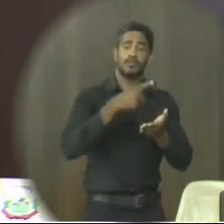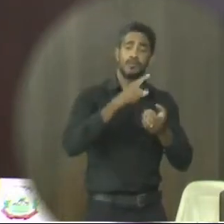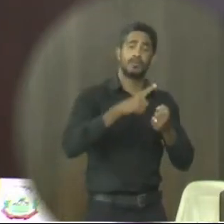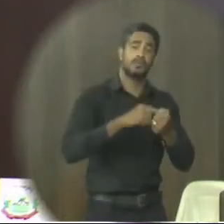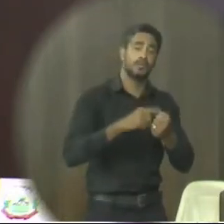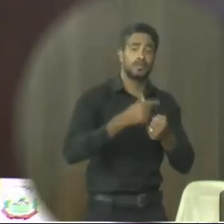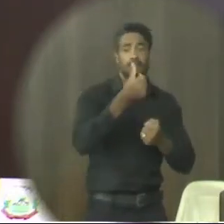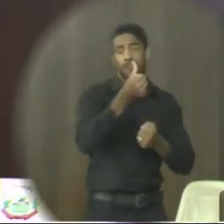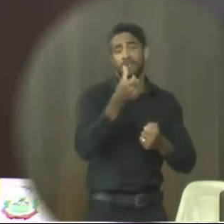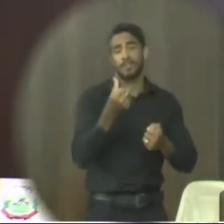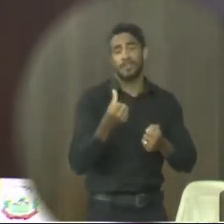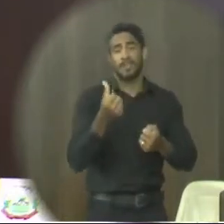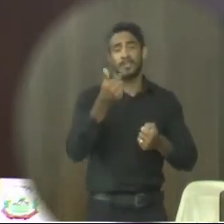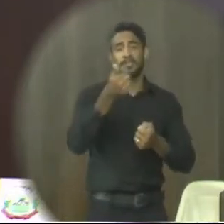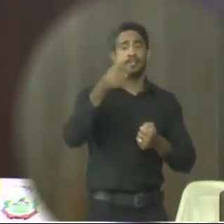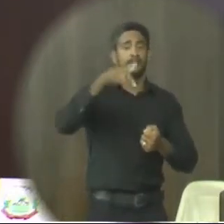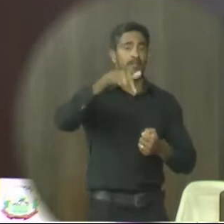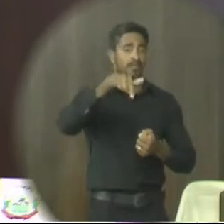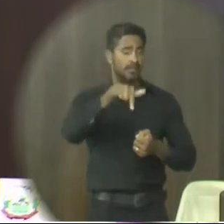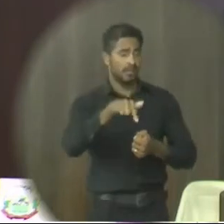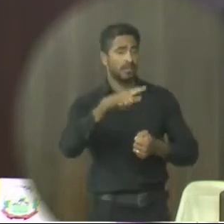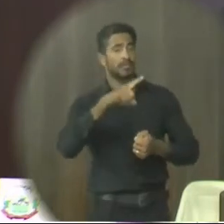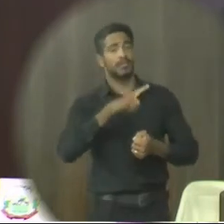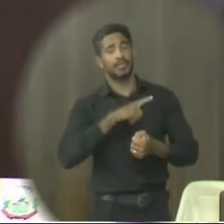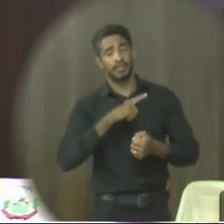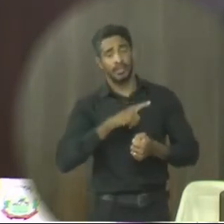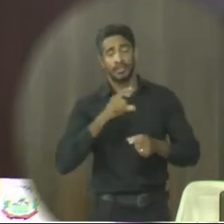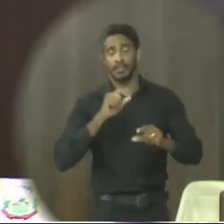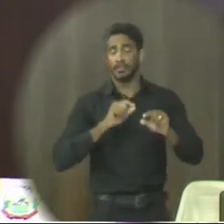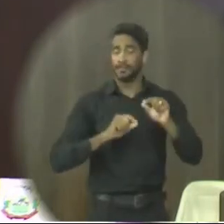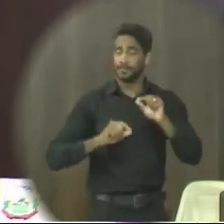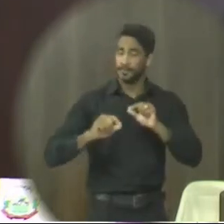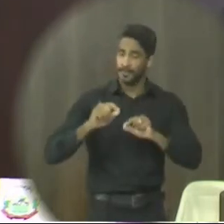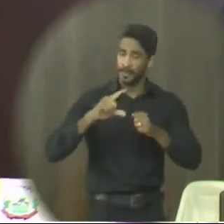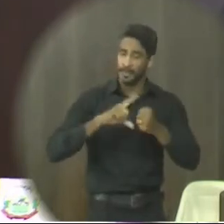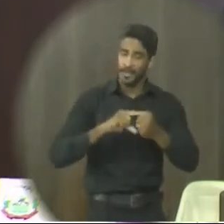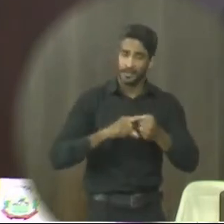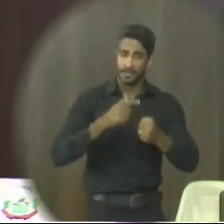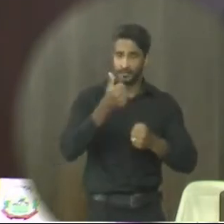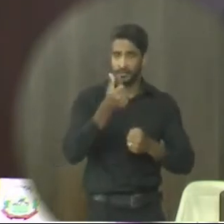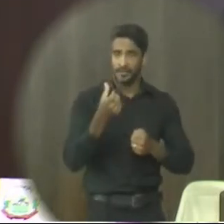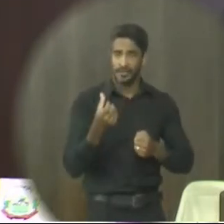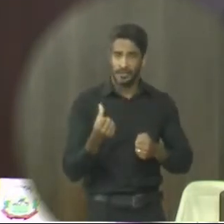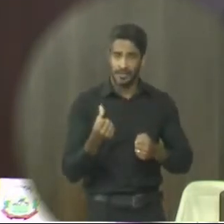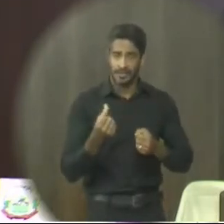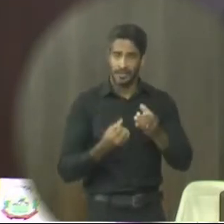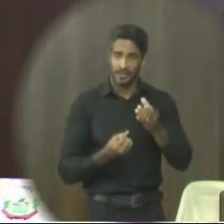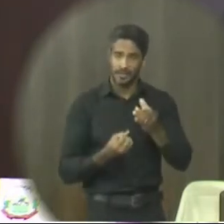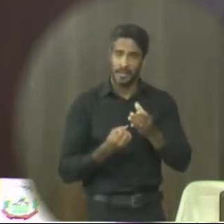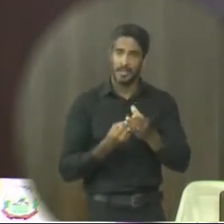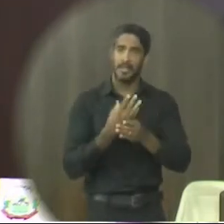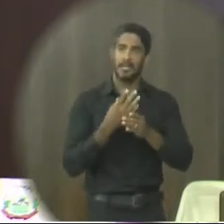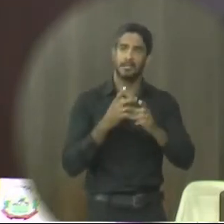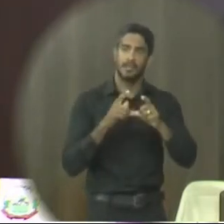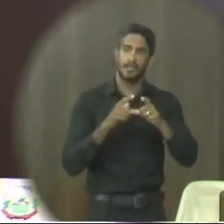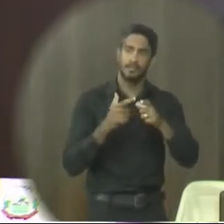artigo 16 e 17, que prevê o seguinte. Artigo 16. A criação da situação do aperfeiçoamento